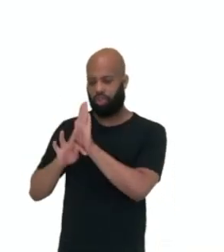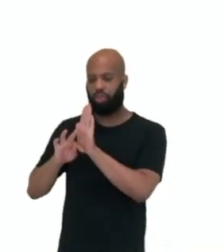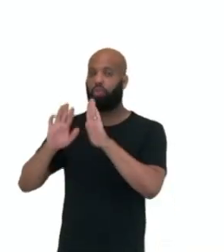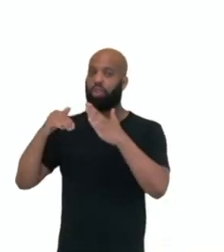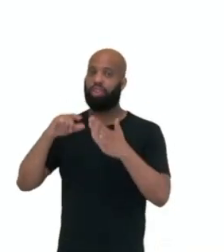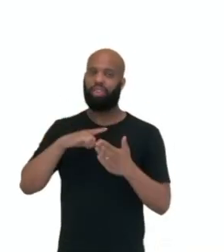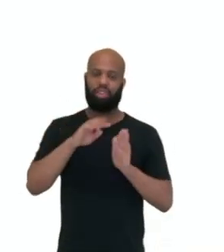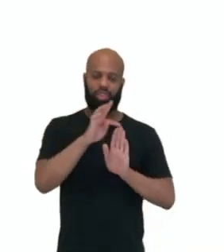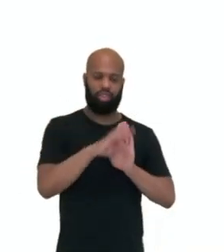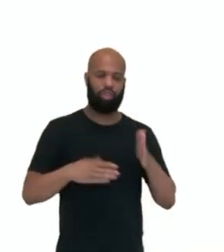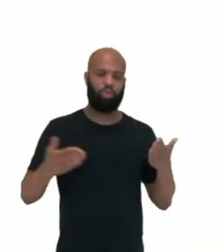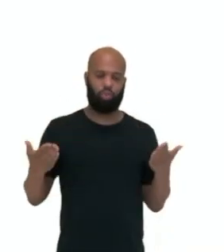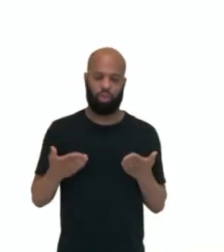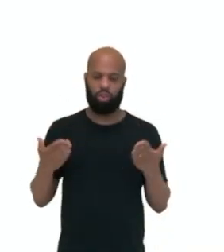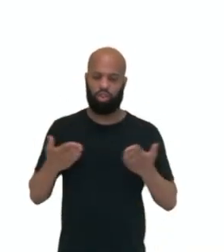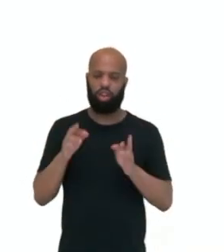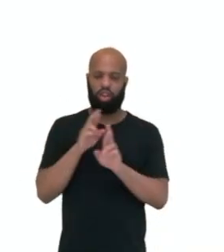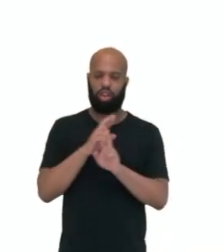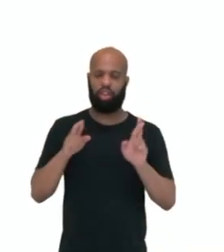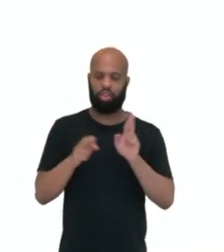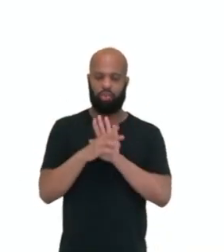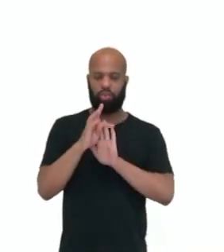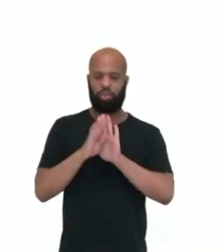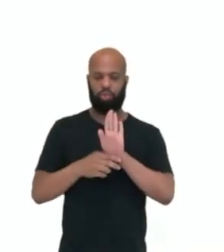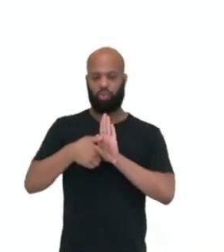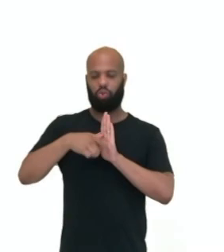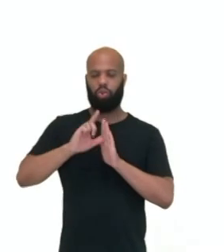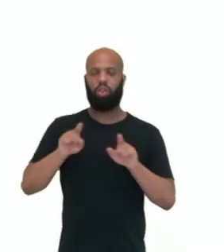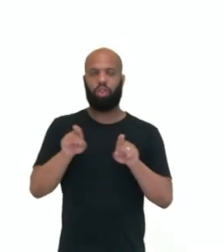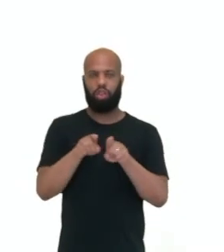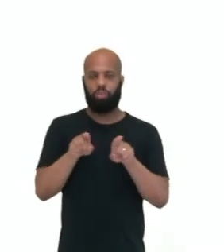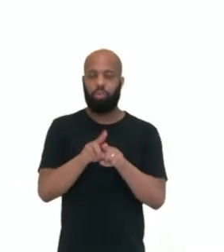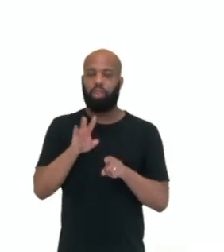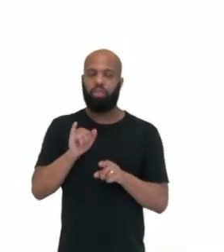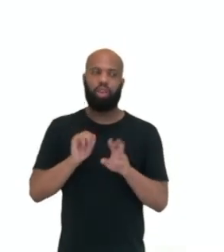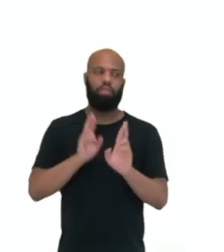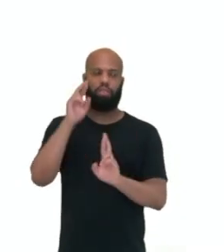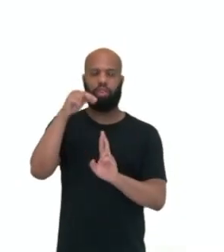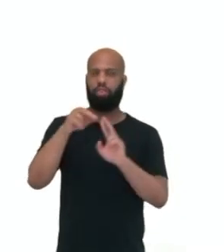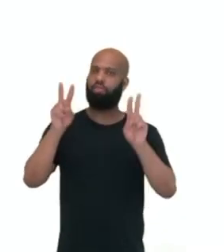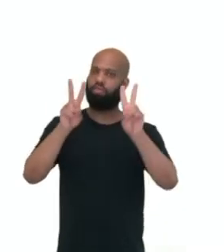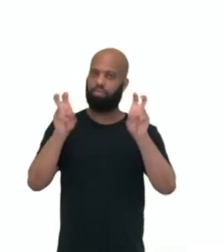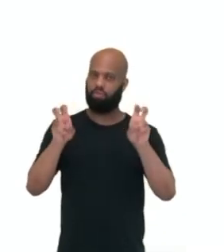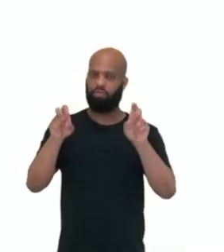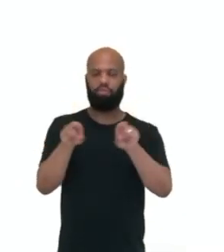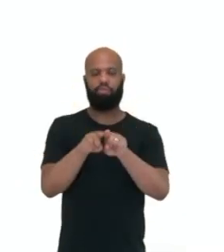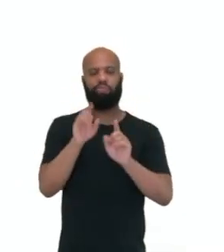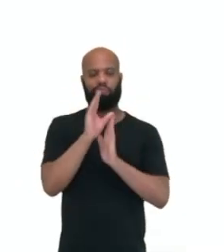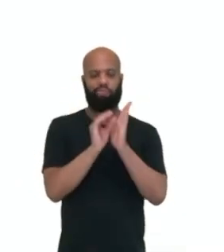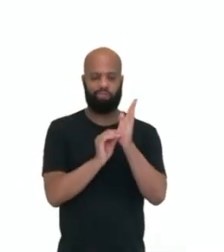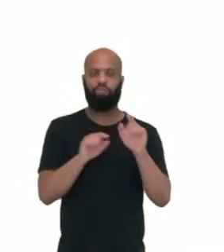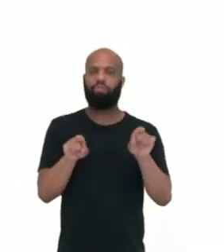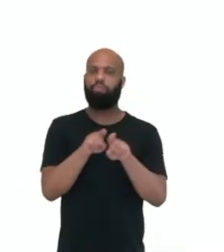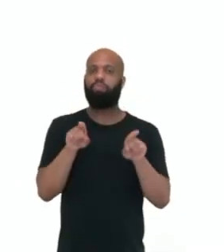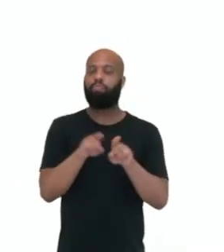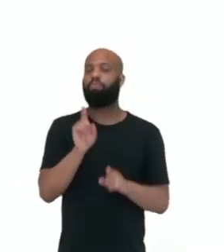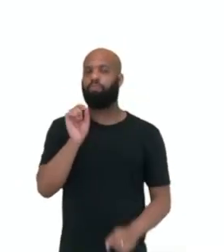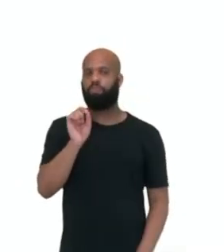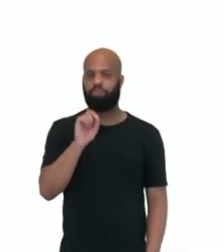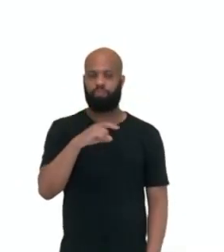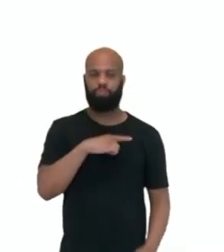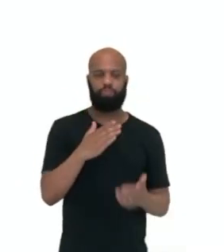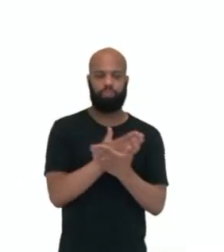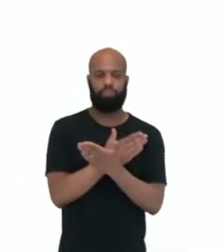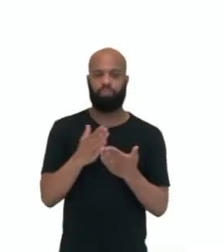texto mais atual dialoga com o texto anterior, a ele retomando a temática, o conteúdo e até mesmo trechos